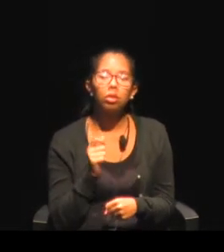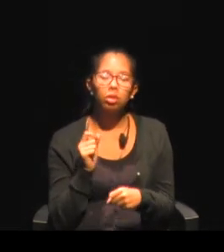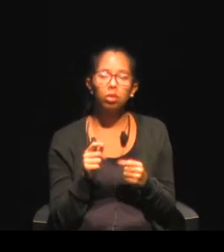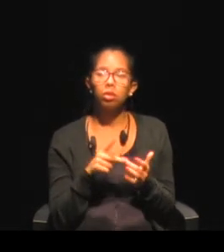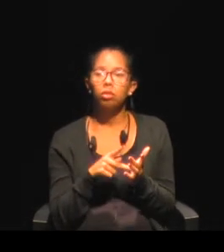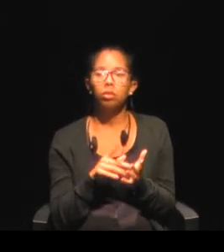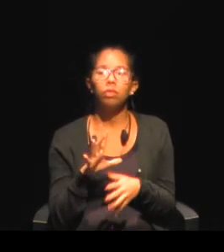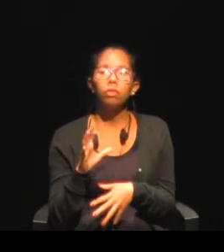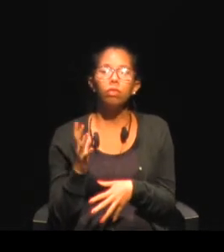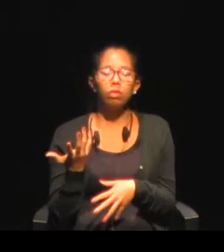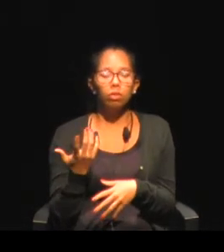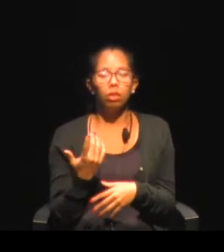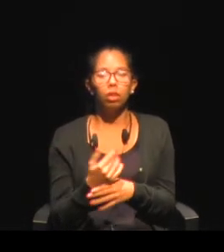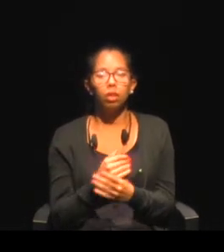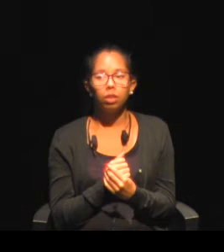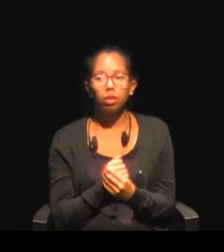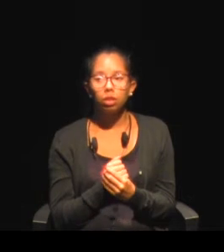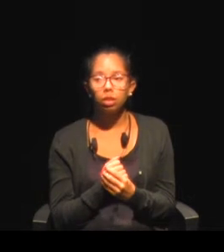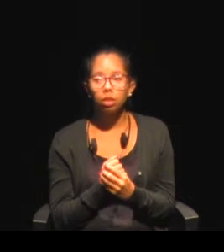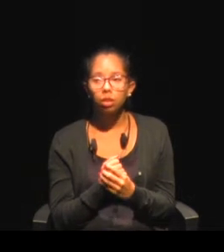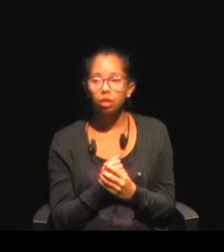Que aconteceu e